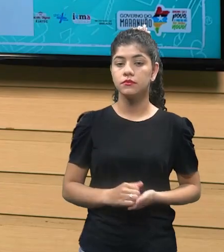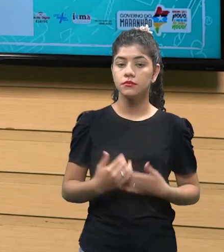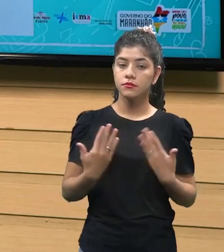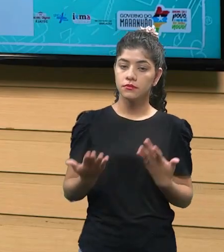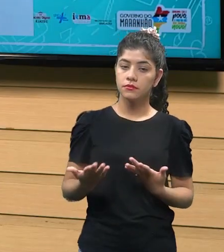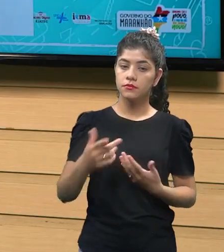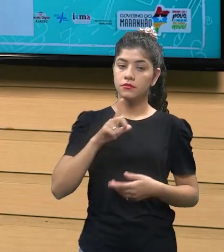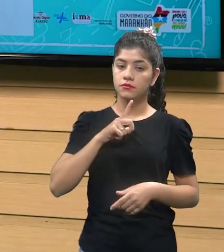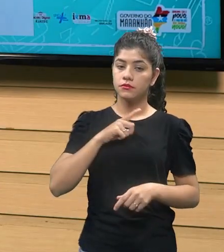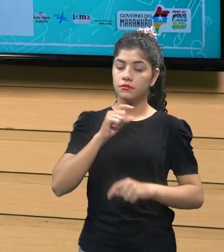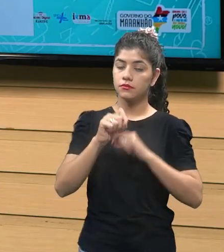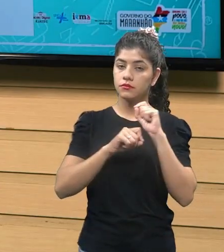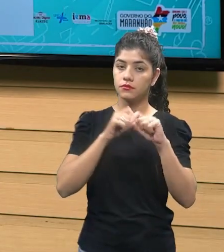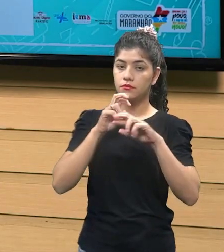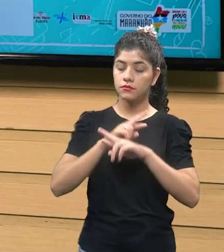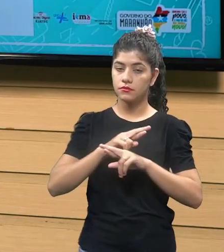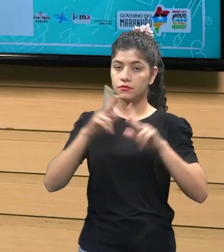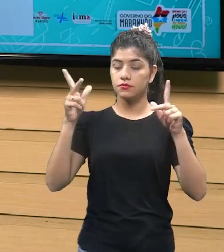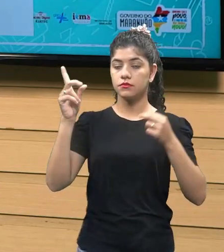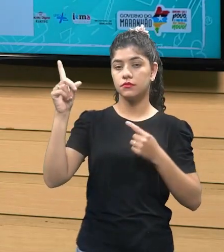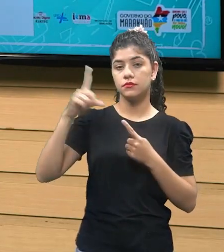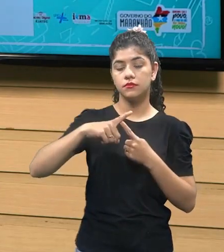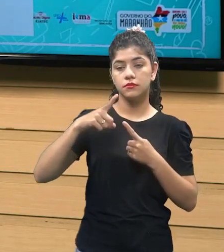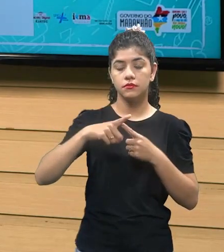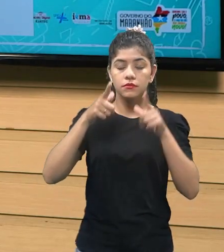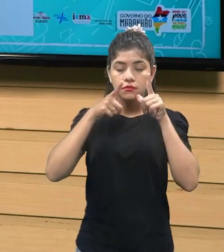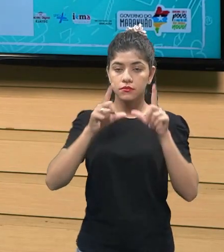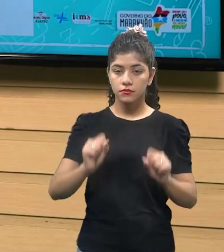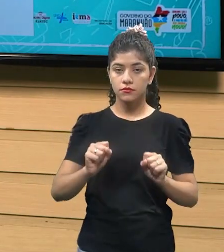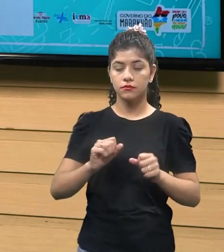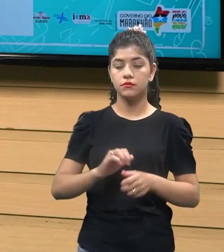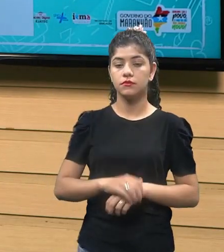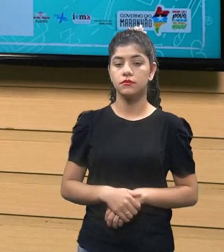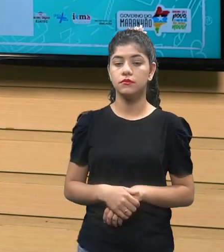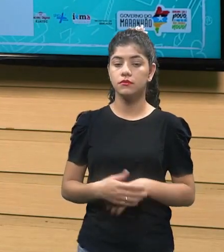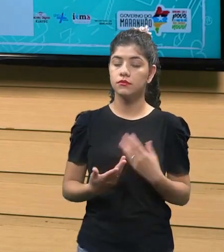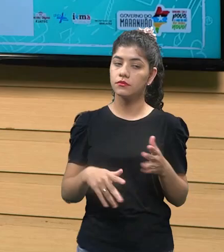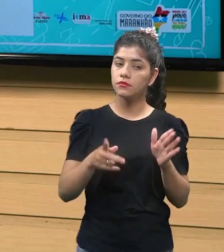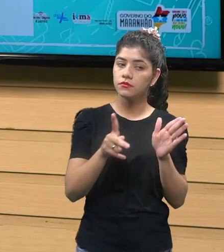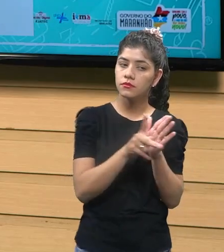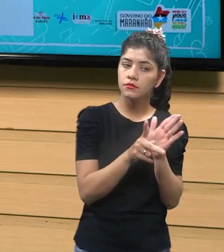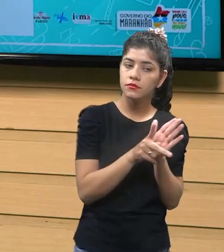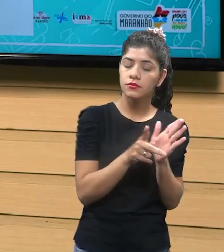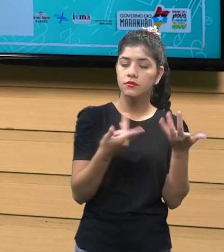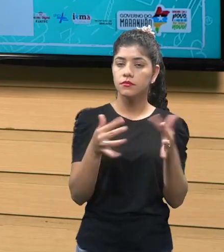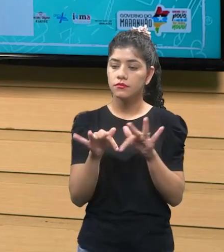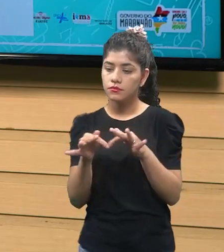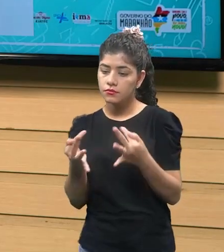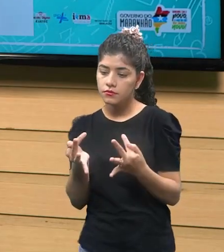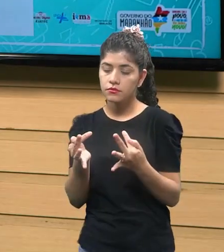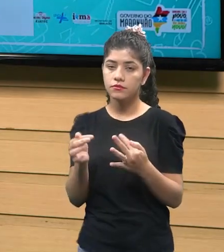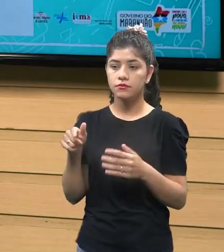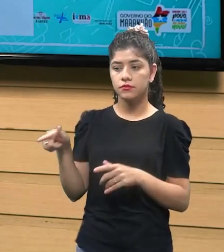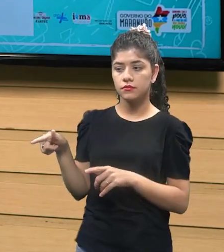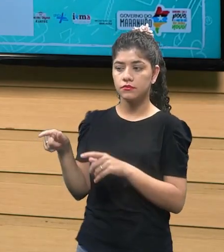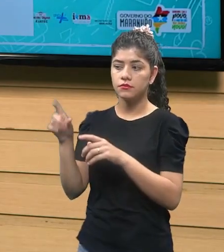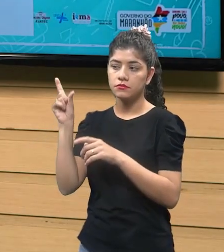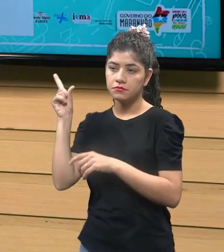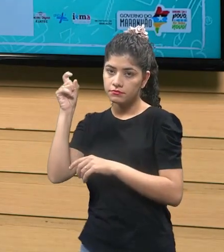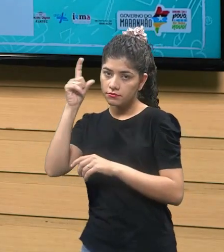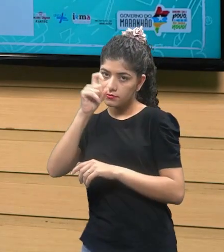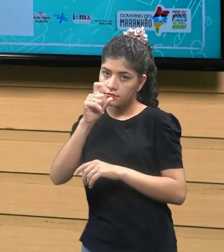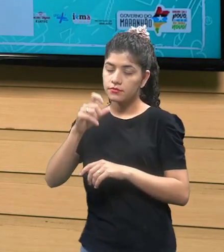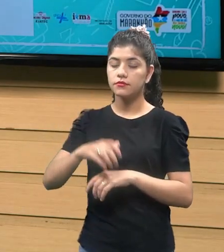entra os diferentes tipos de linguagem. Uns mais específicos, outros mais simples, uns mais